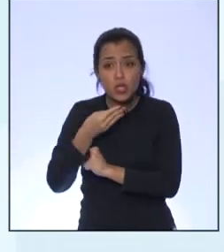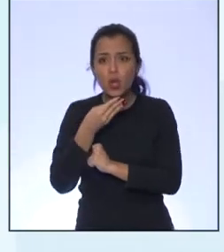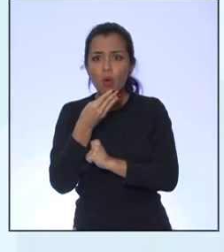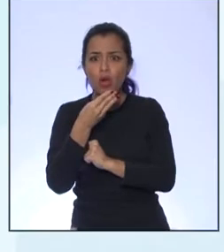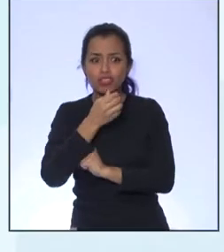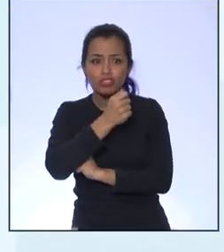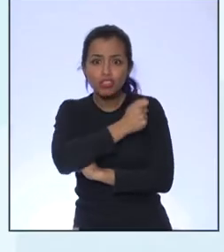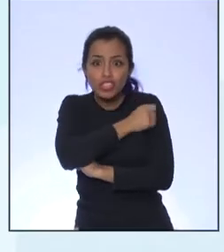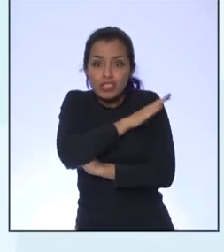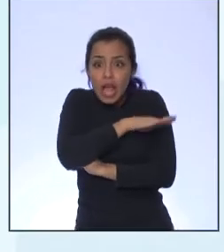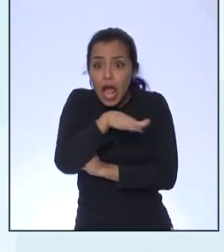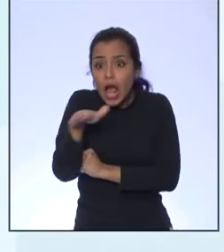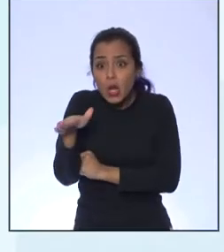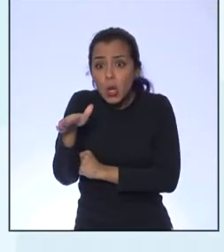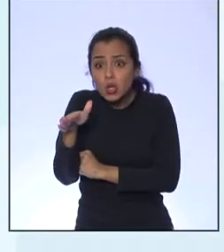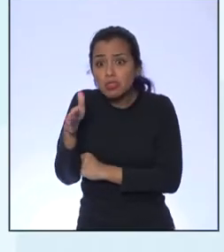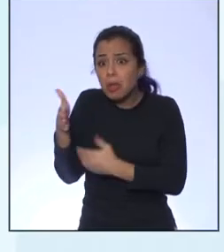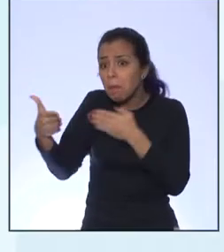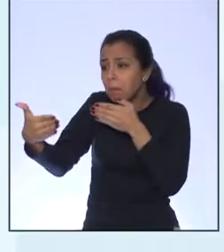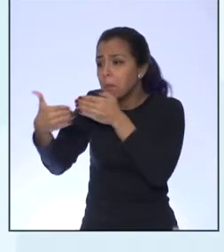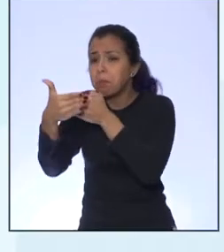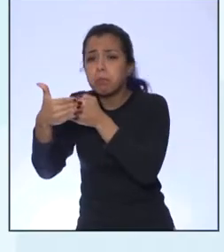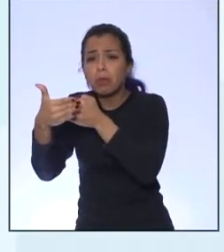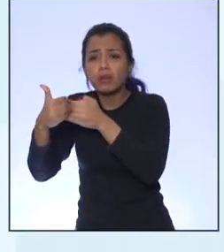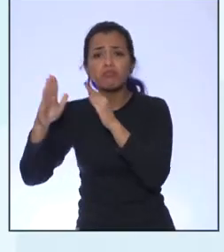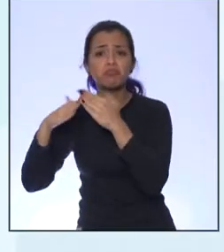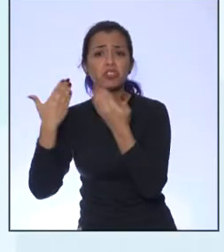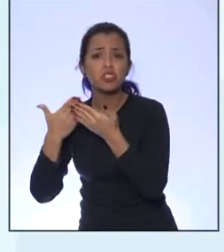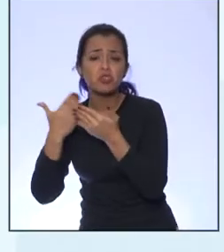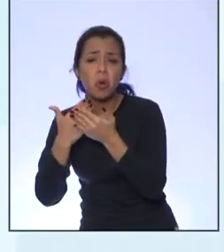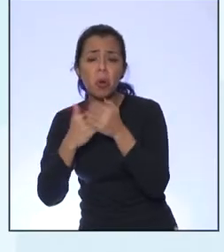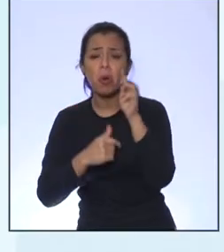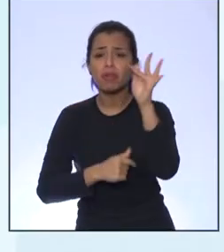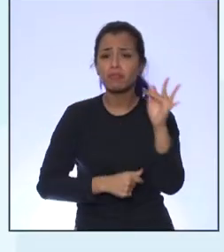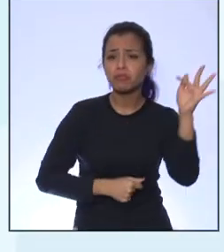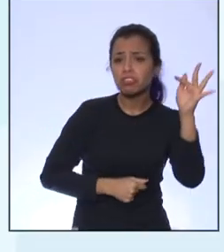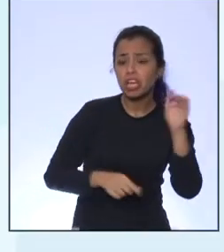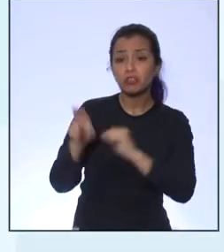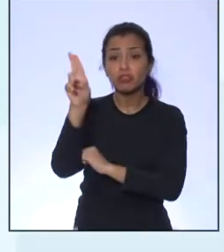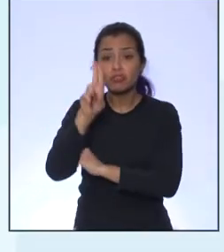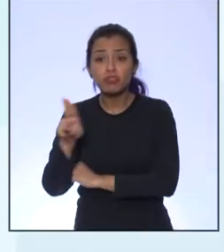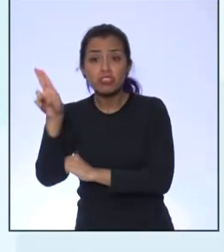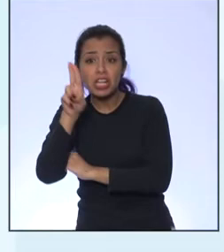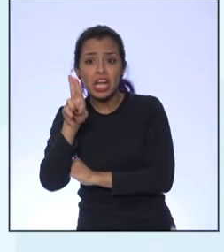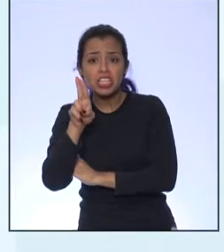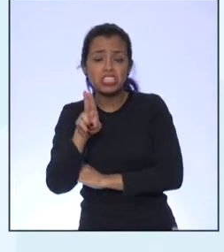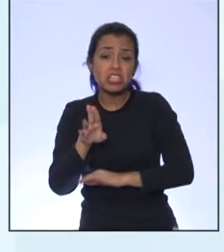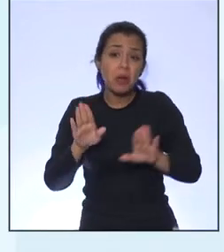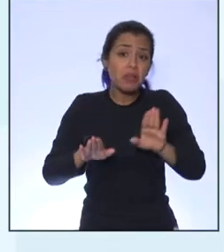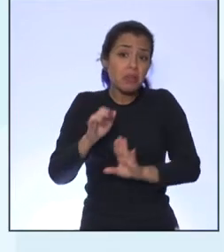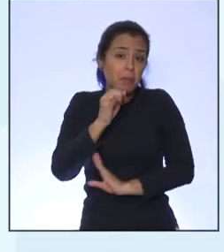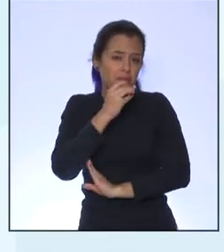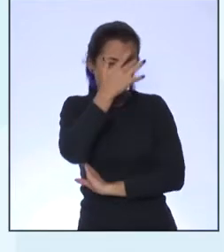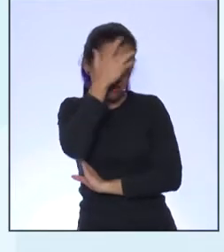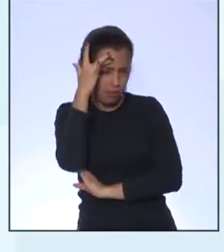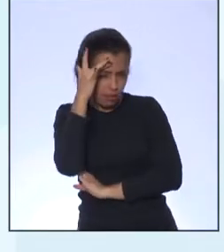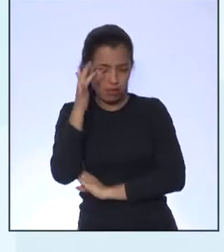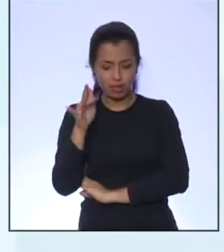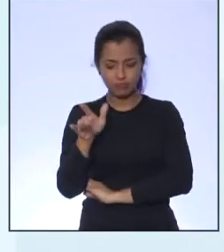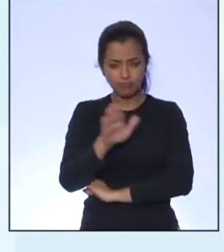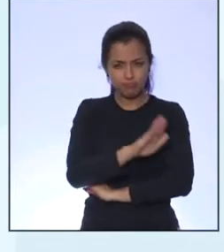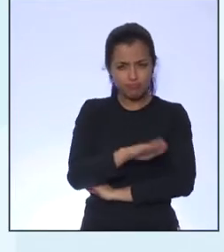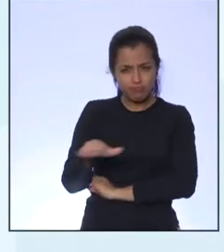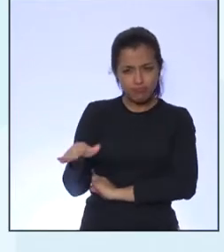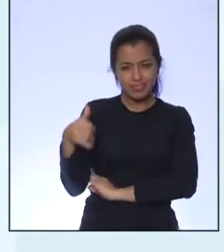de ir à escola ou ao campus universitário, não é? E fazer com crianças de 4, 5, 6 anos, não é?